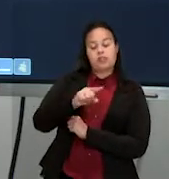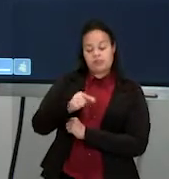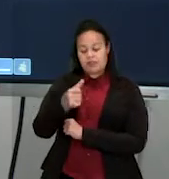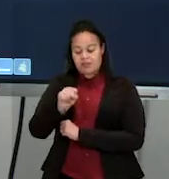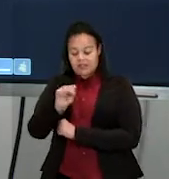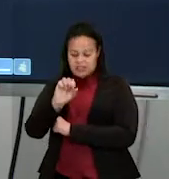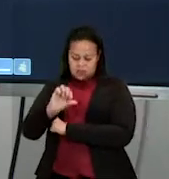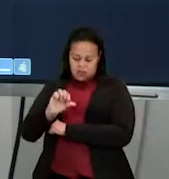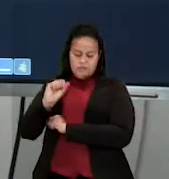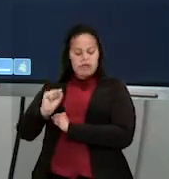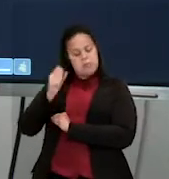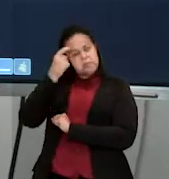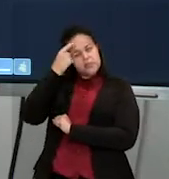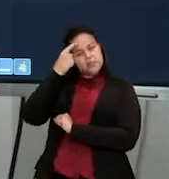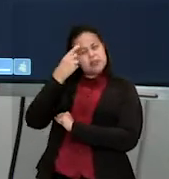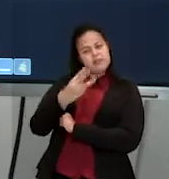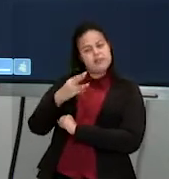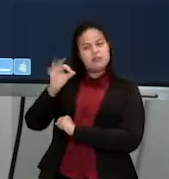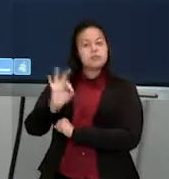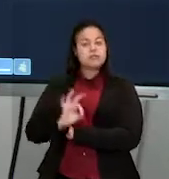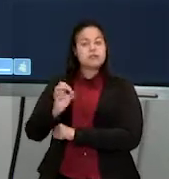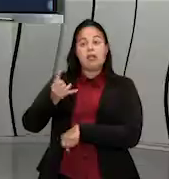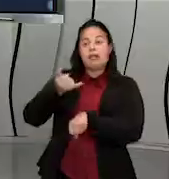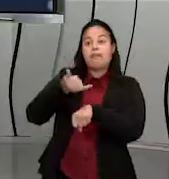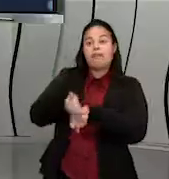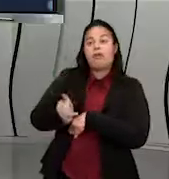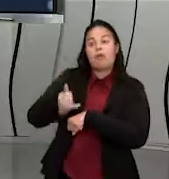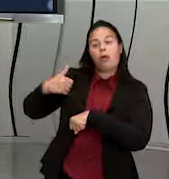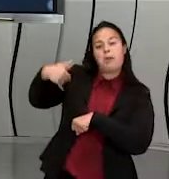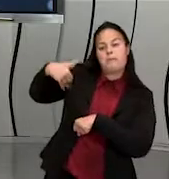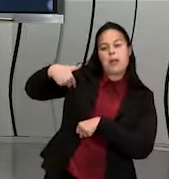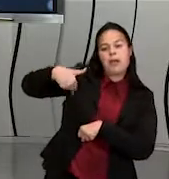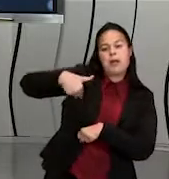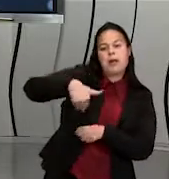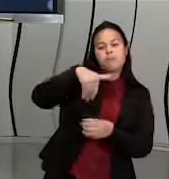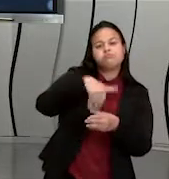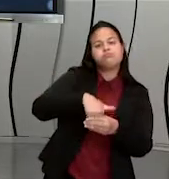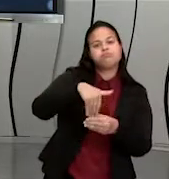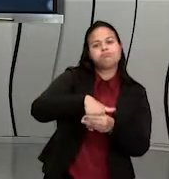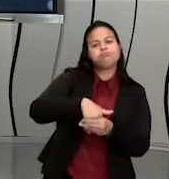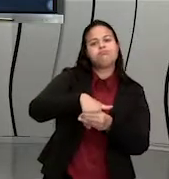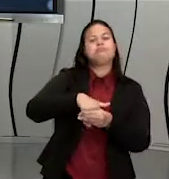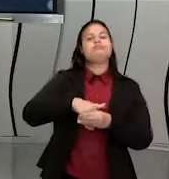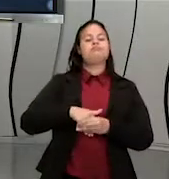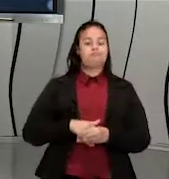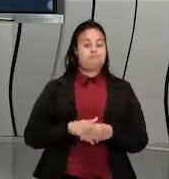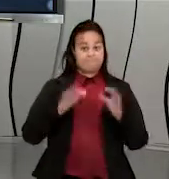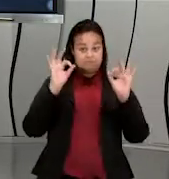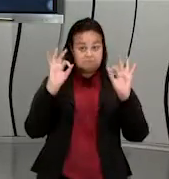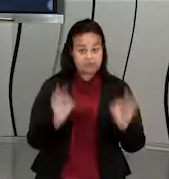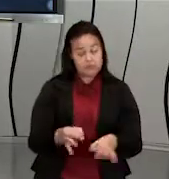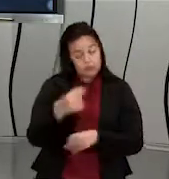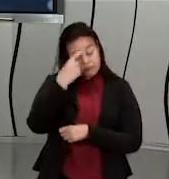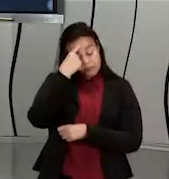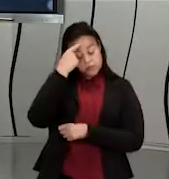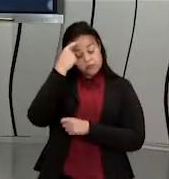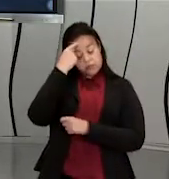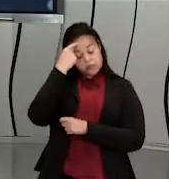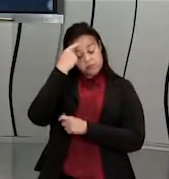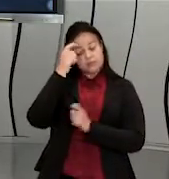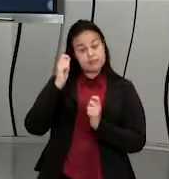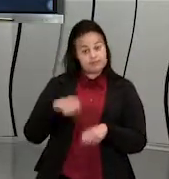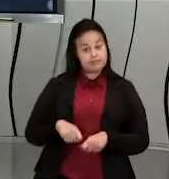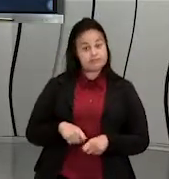eleitores não compareceram à urna para votar nessa eleição aí, tá certo? É assim que as pessoas pensam. Então quer dizer